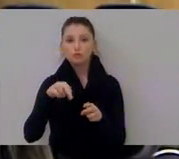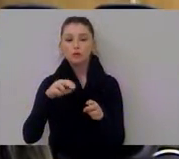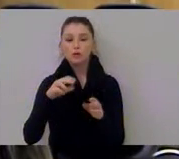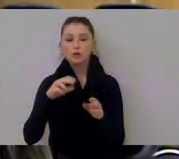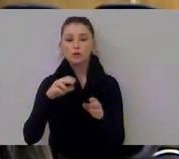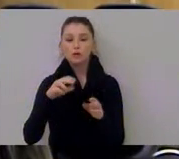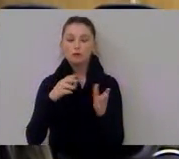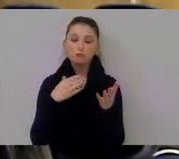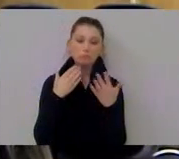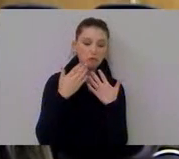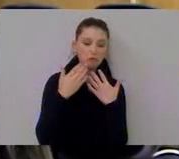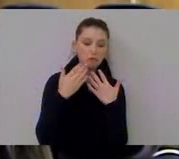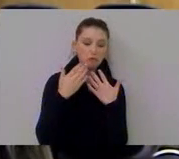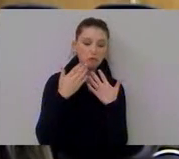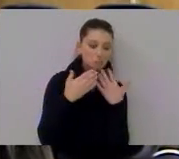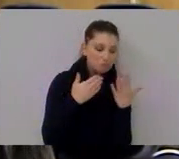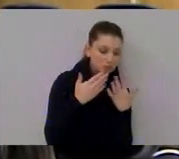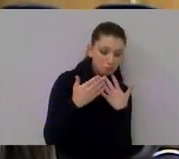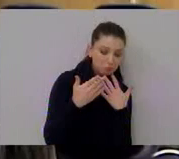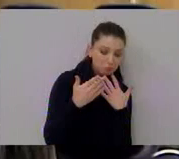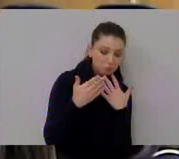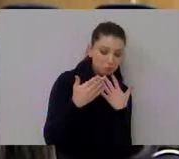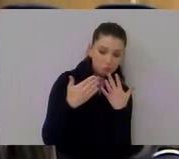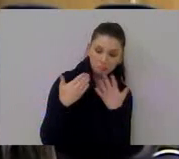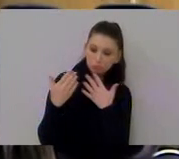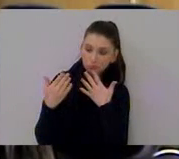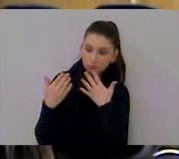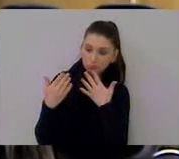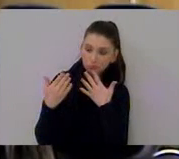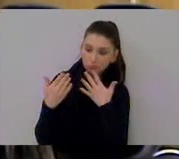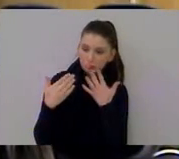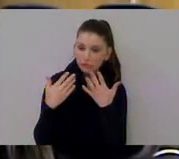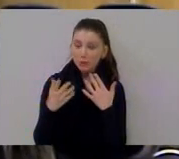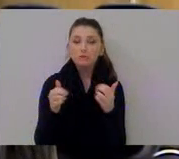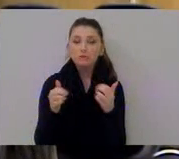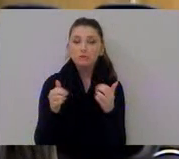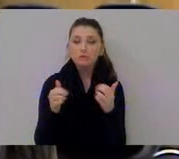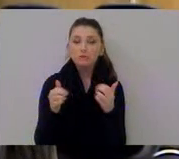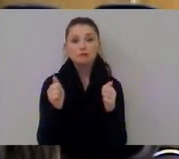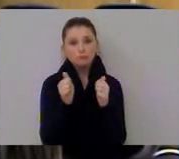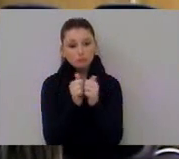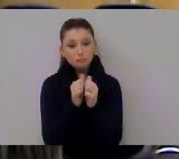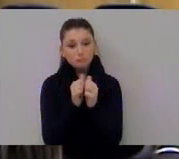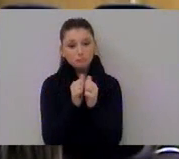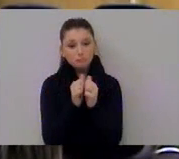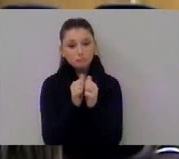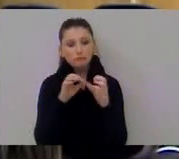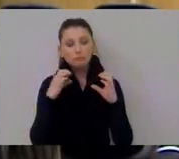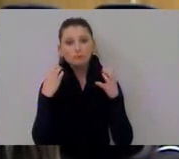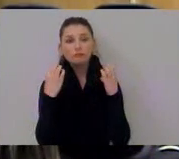reivindicações e estávamos junto com a comunidade, mas eles